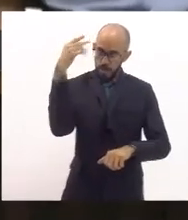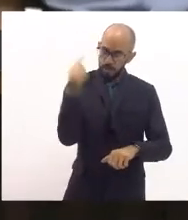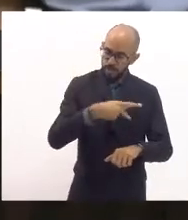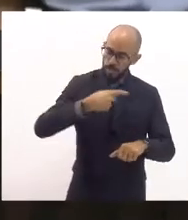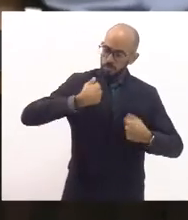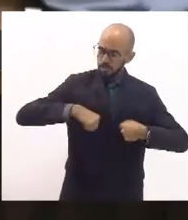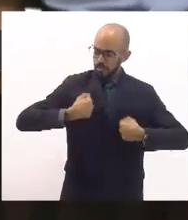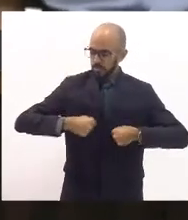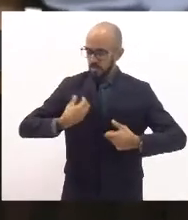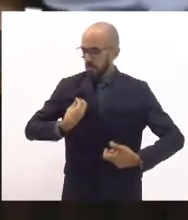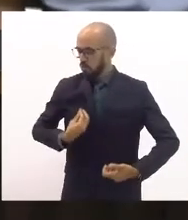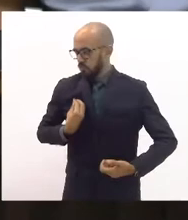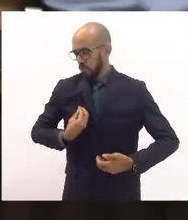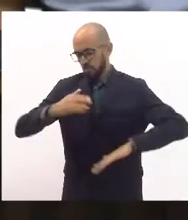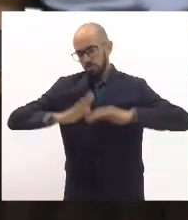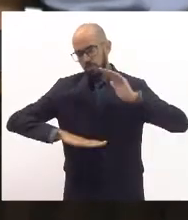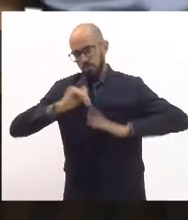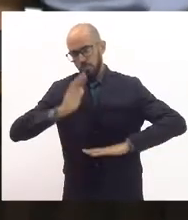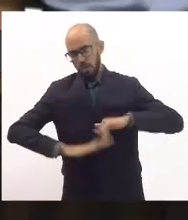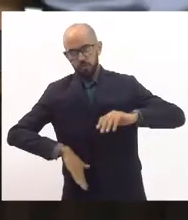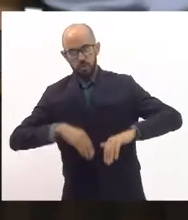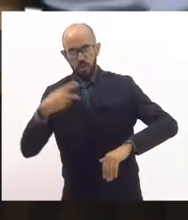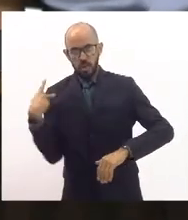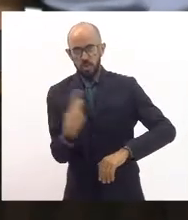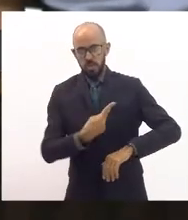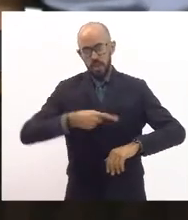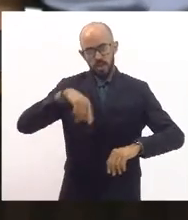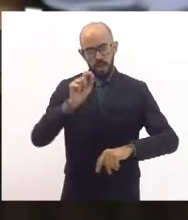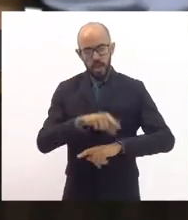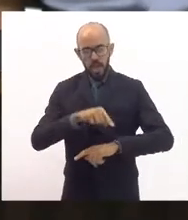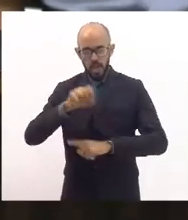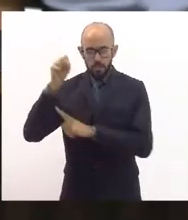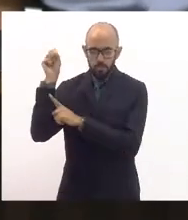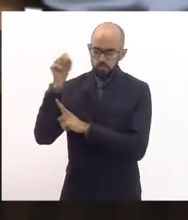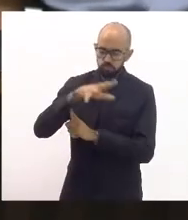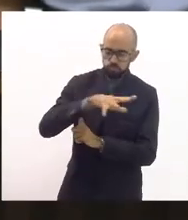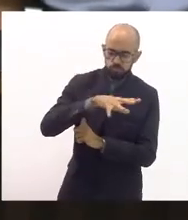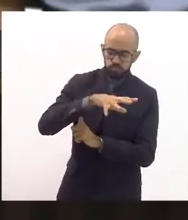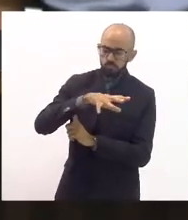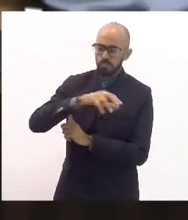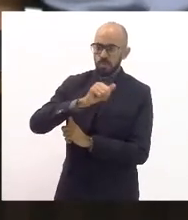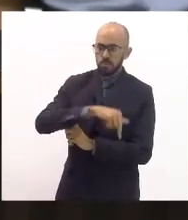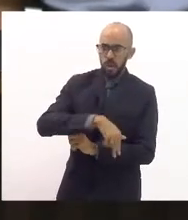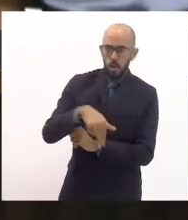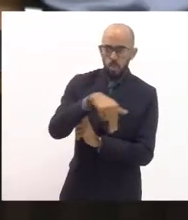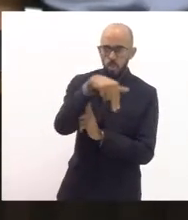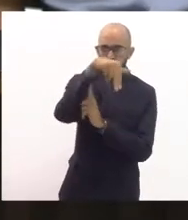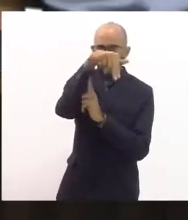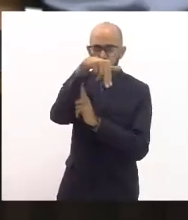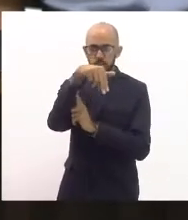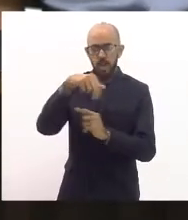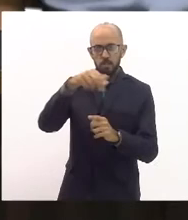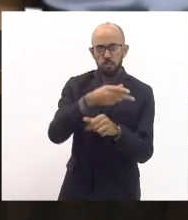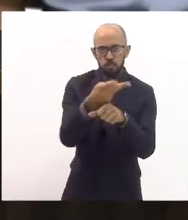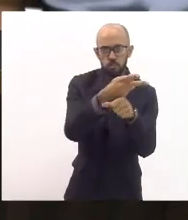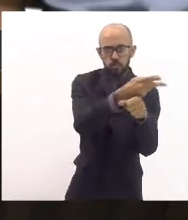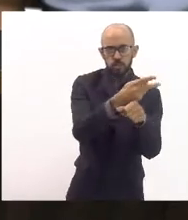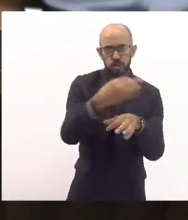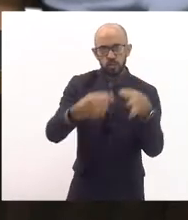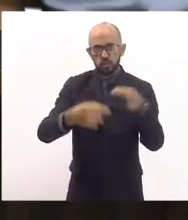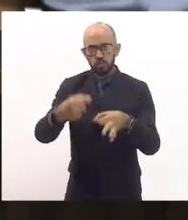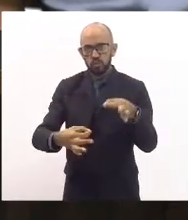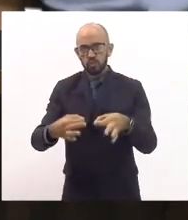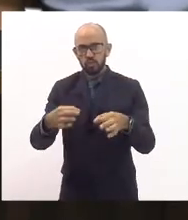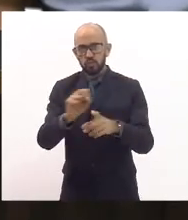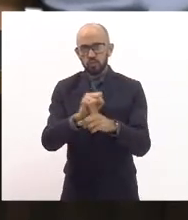Viva sua história profissional é um farol que ilumina e dá o norte na busca da justiça social uma